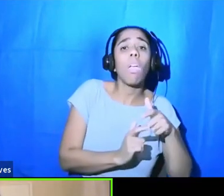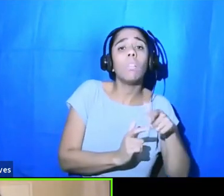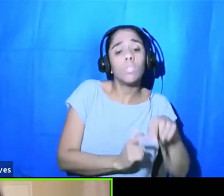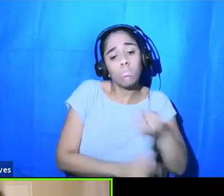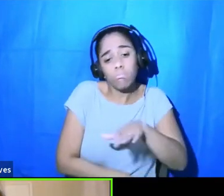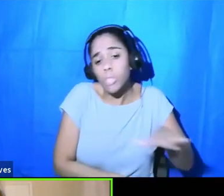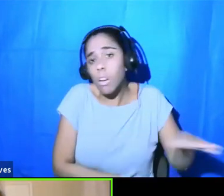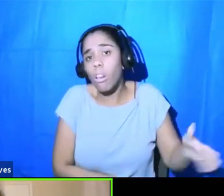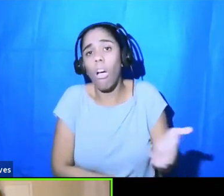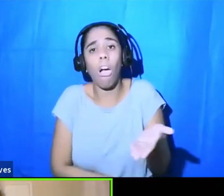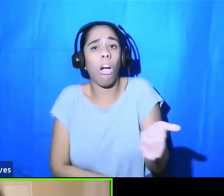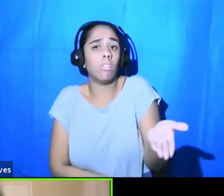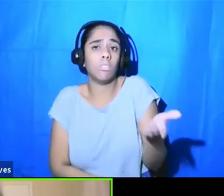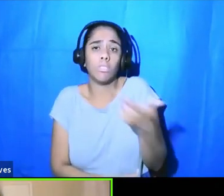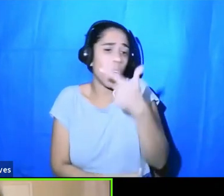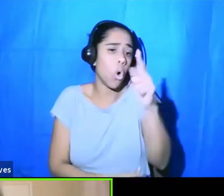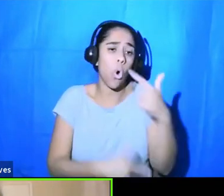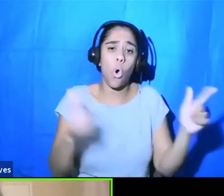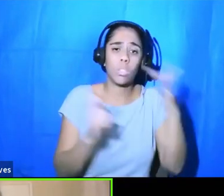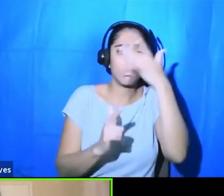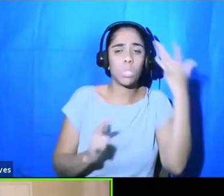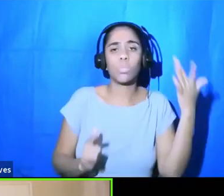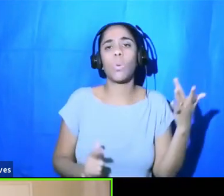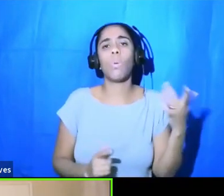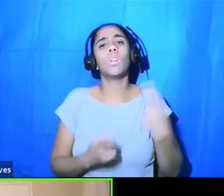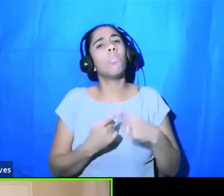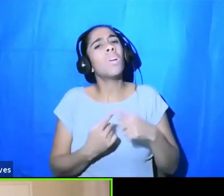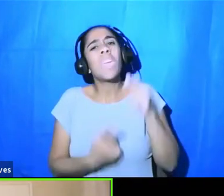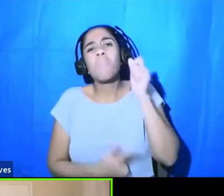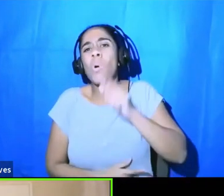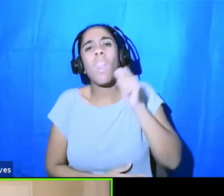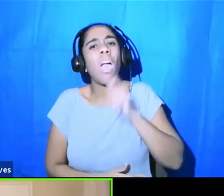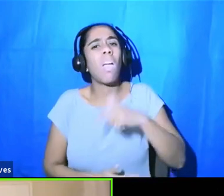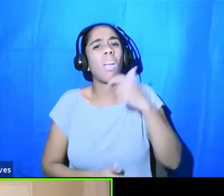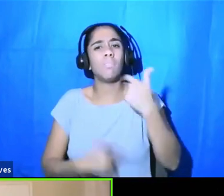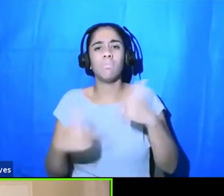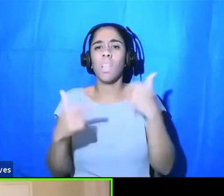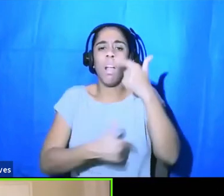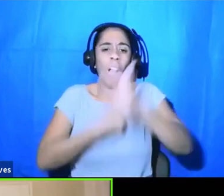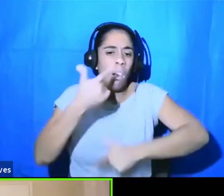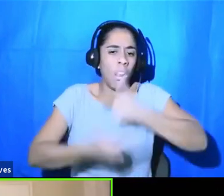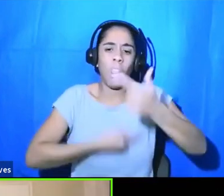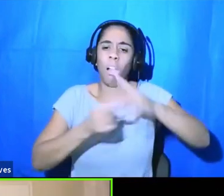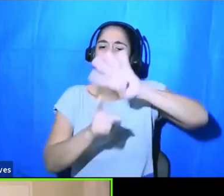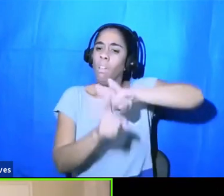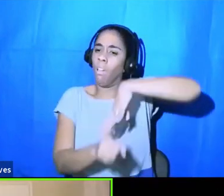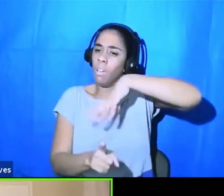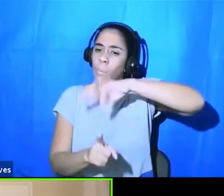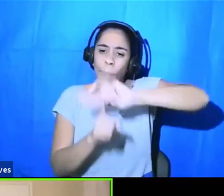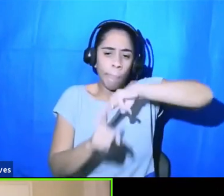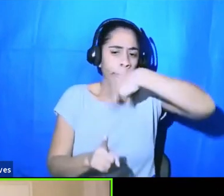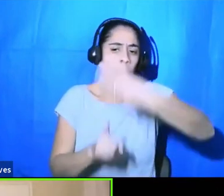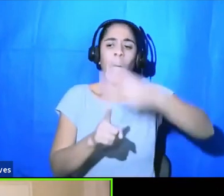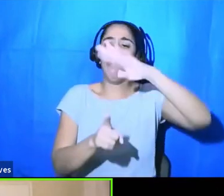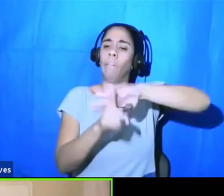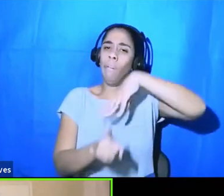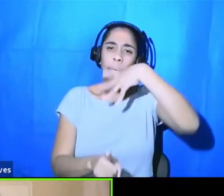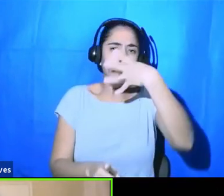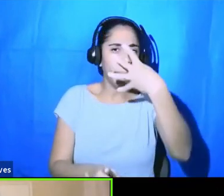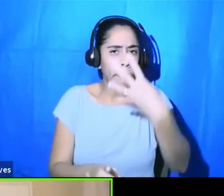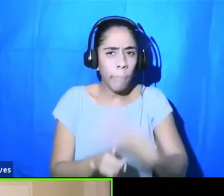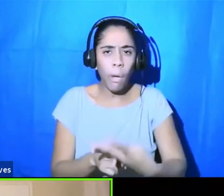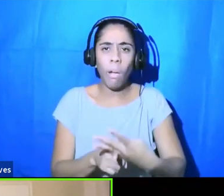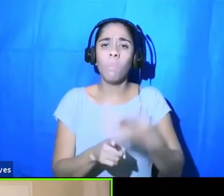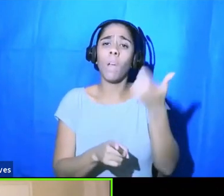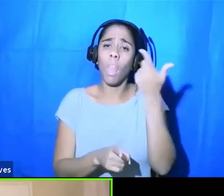que desenvolve as mulheres possa retroceder possa diminuir possa ser distribuida socialmente e, portanto,